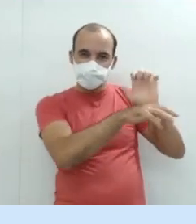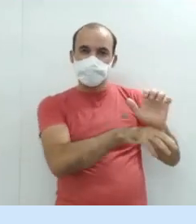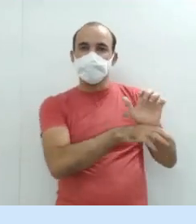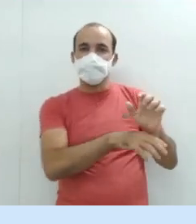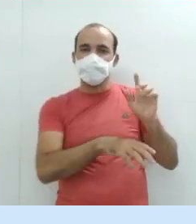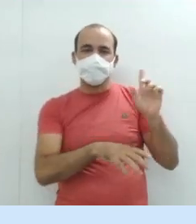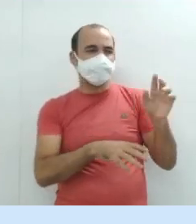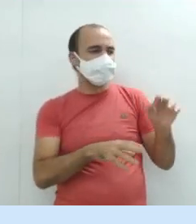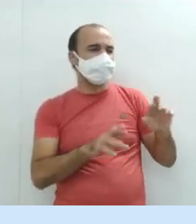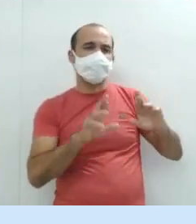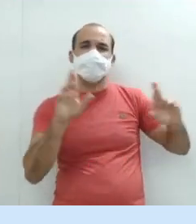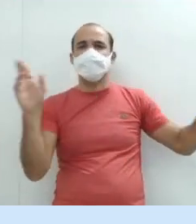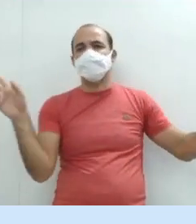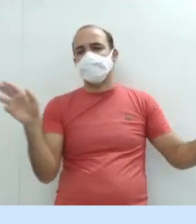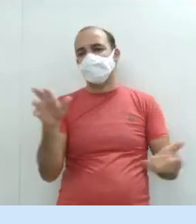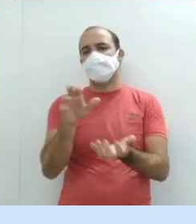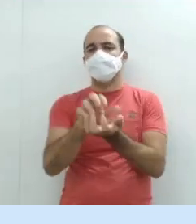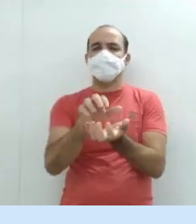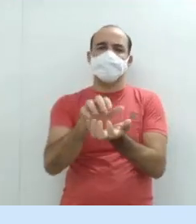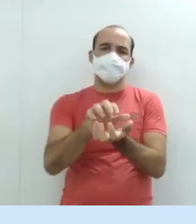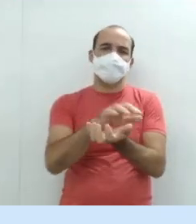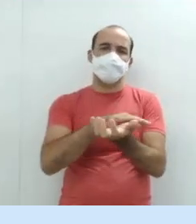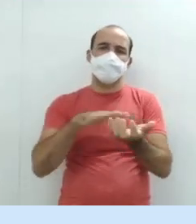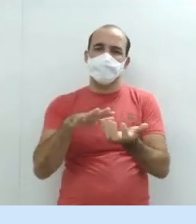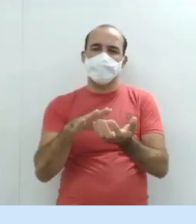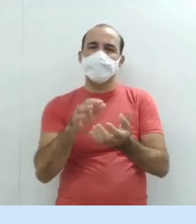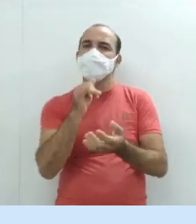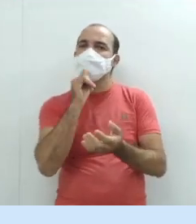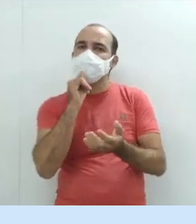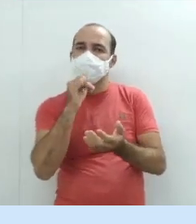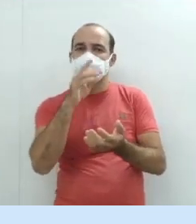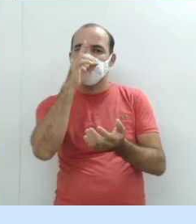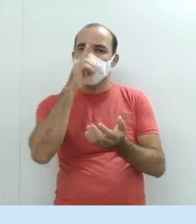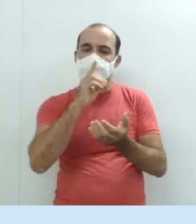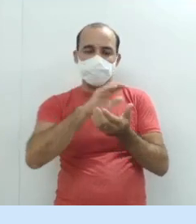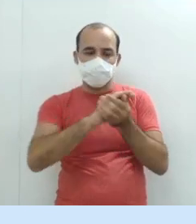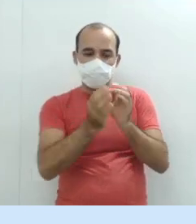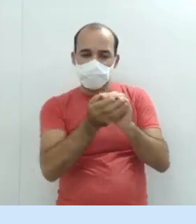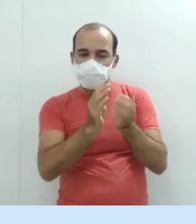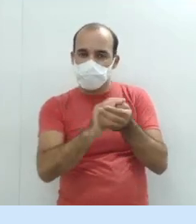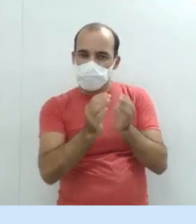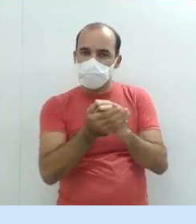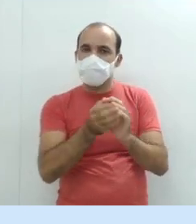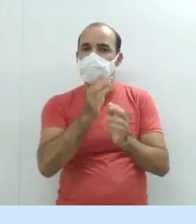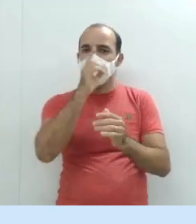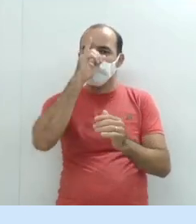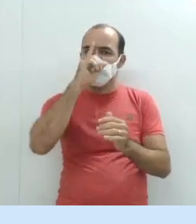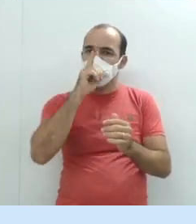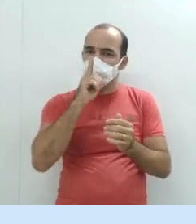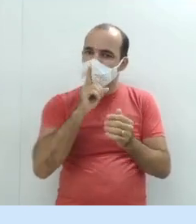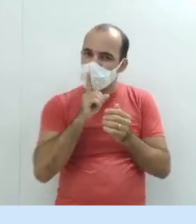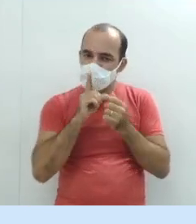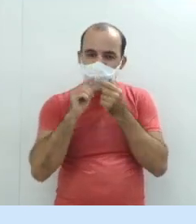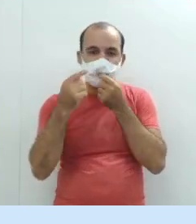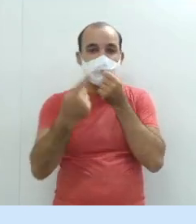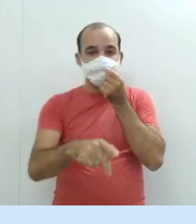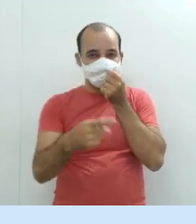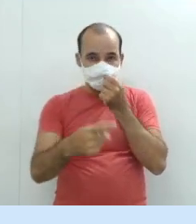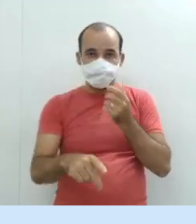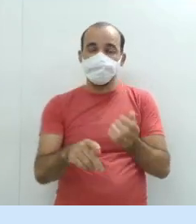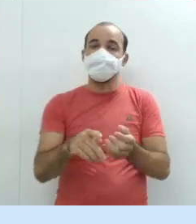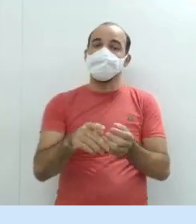Que coisa maravilhosa, não tem nada igual. O cuscuz, né? De Pernambuco, aquele cuscuzinho com ovo,